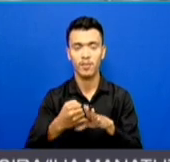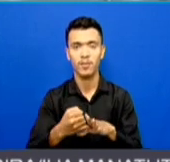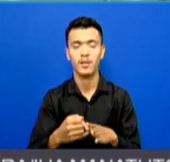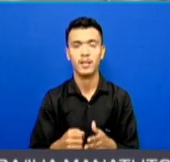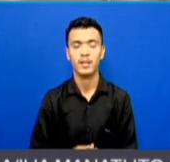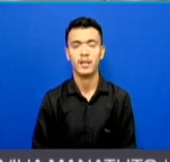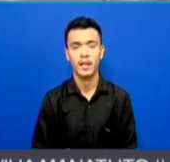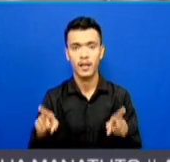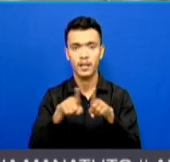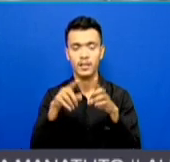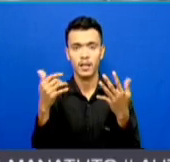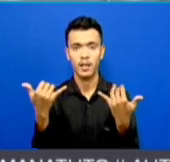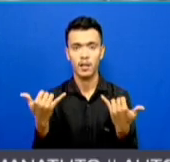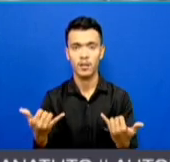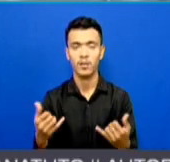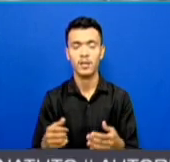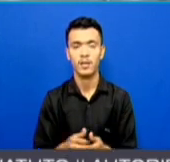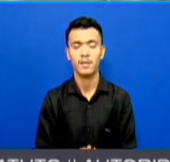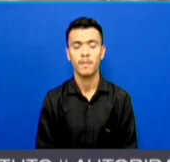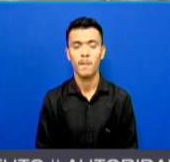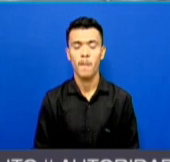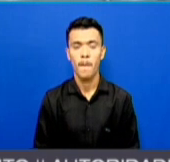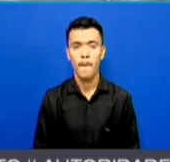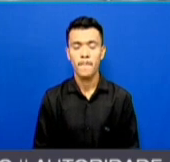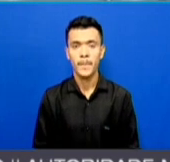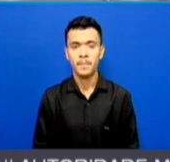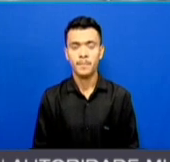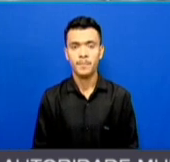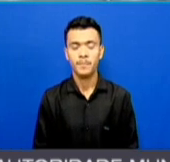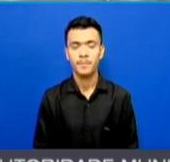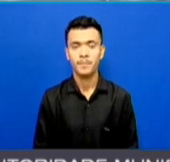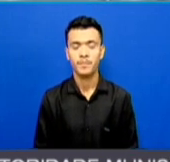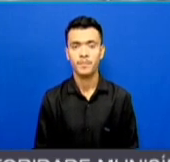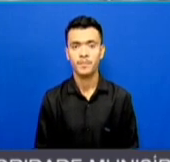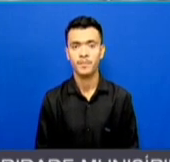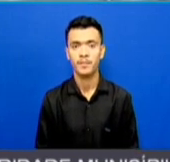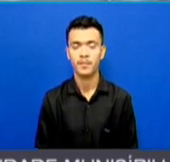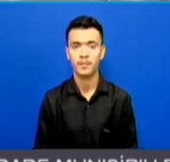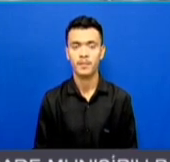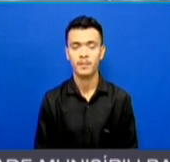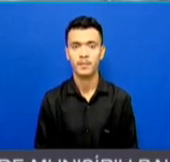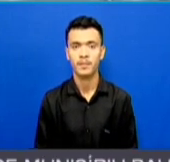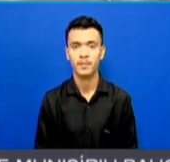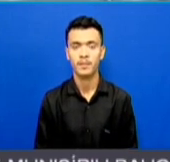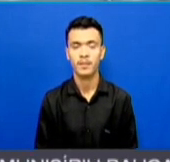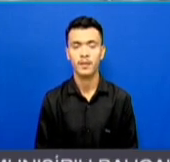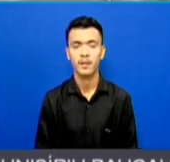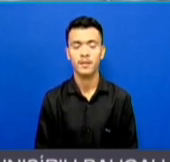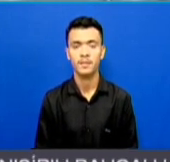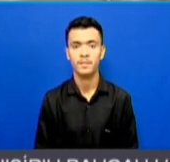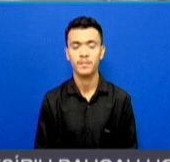estudo se deve para a parte da arena política se deve saber a fácil. Kalau kita lama kita sendiri tahu, kita sendiri